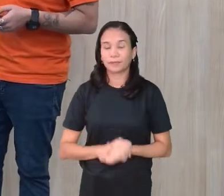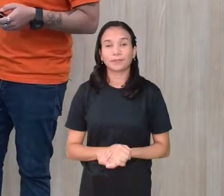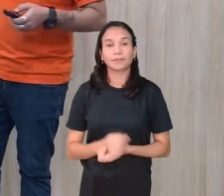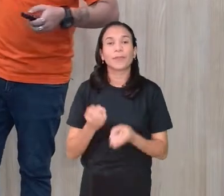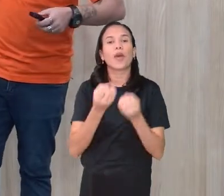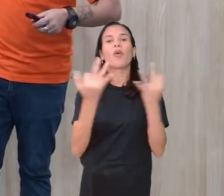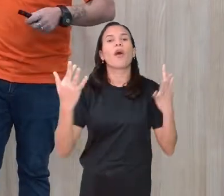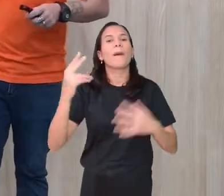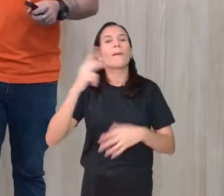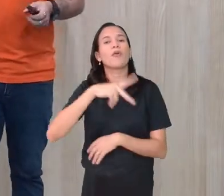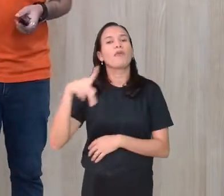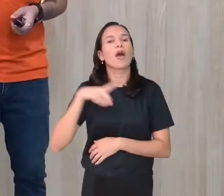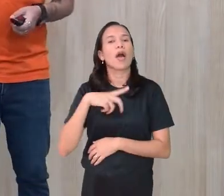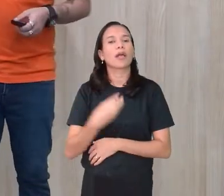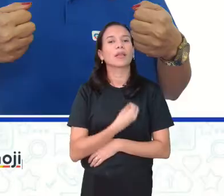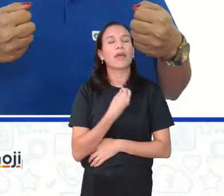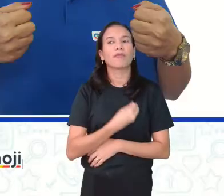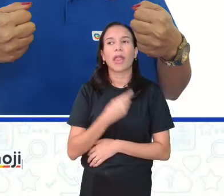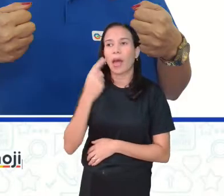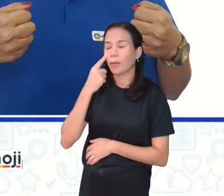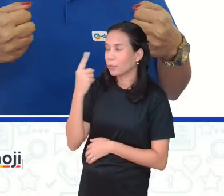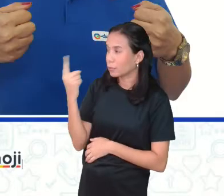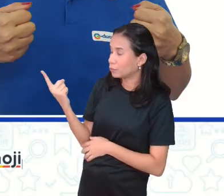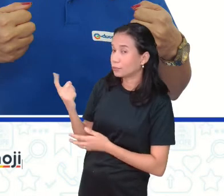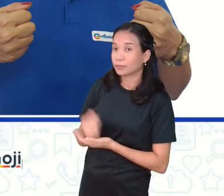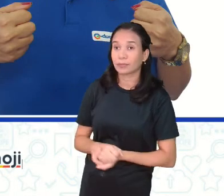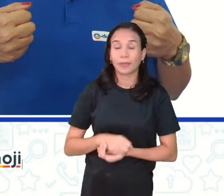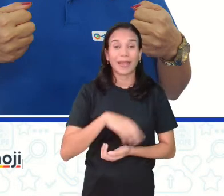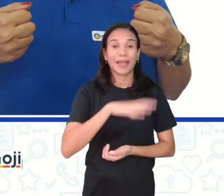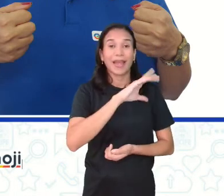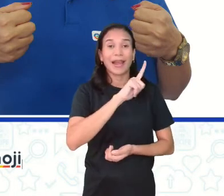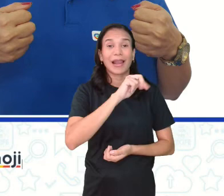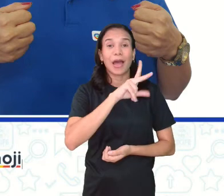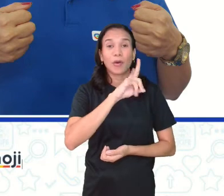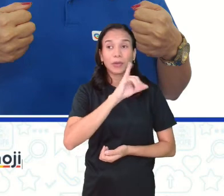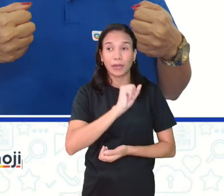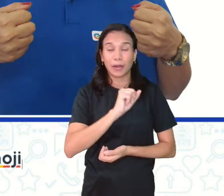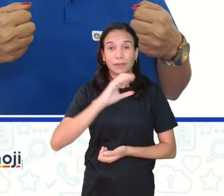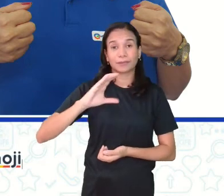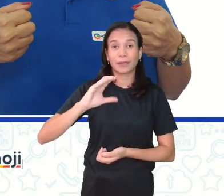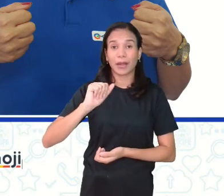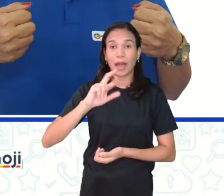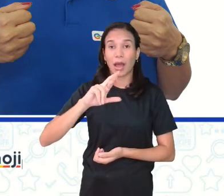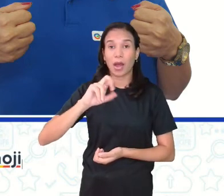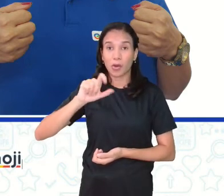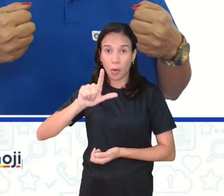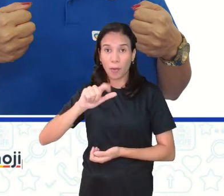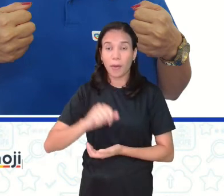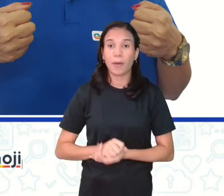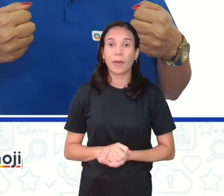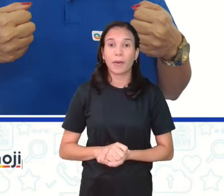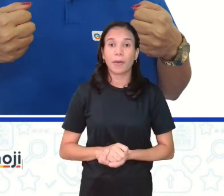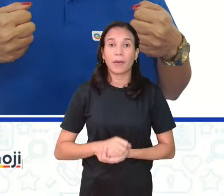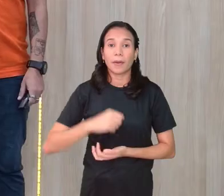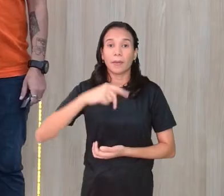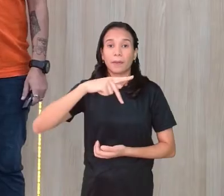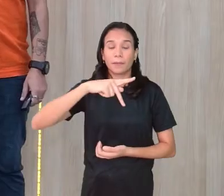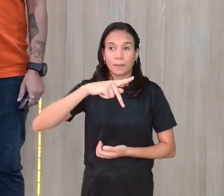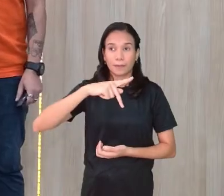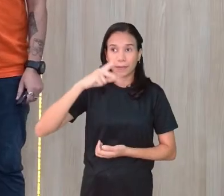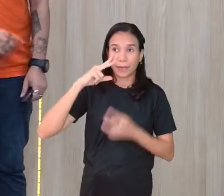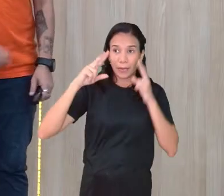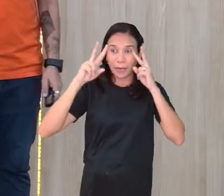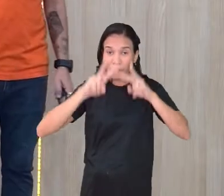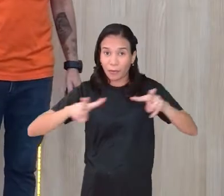Quantas professoras tem nessa imagem? Então, professora Cláudia, professora Carol, e aqui, talvez não apareça